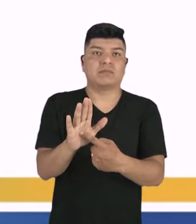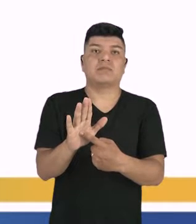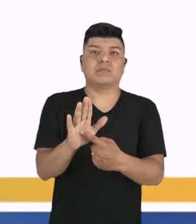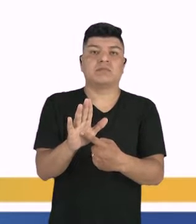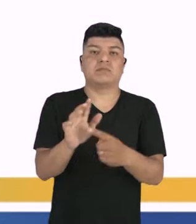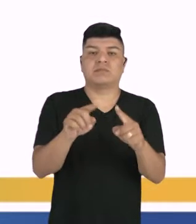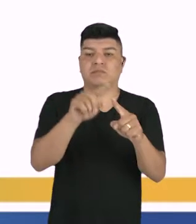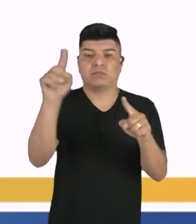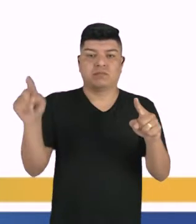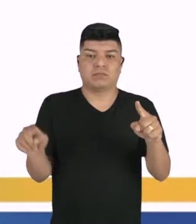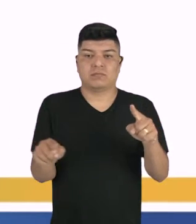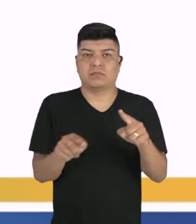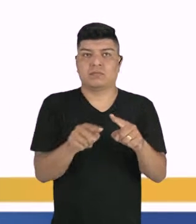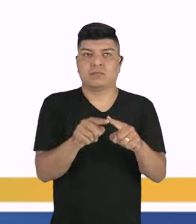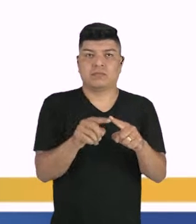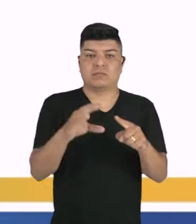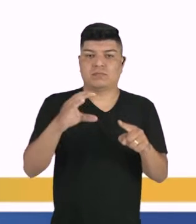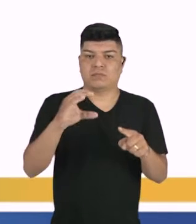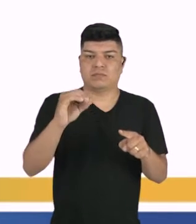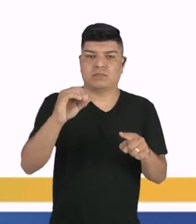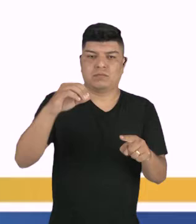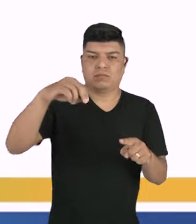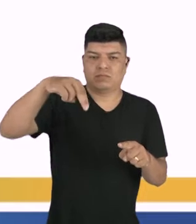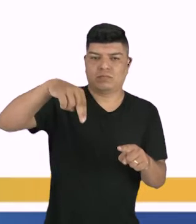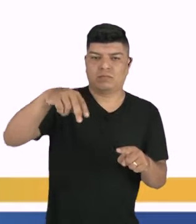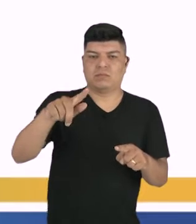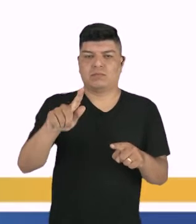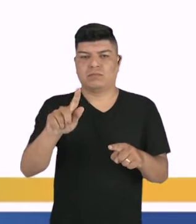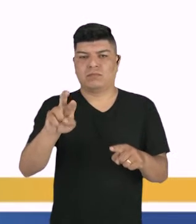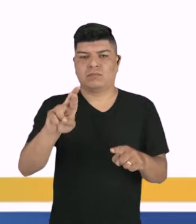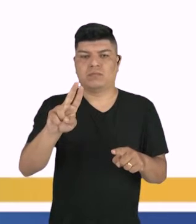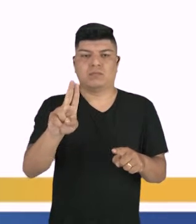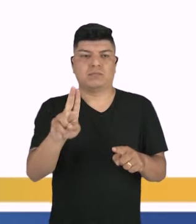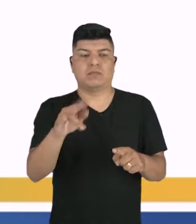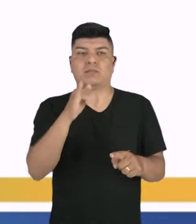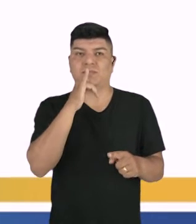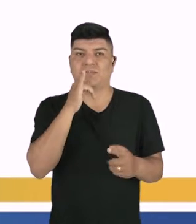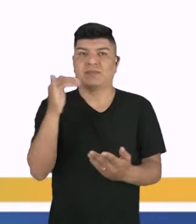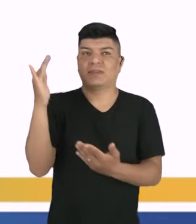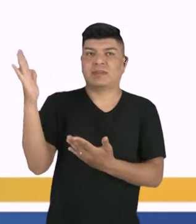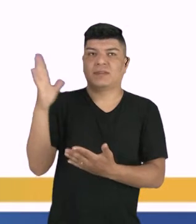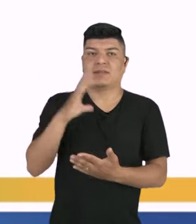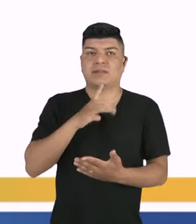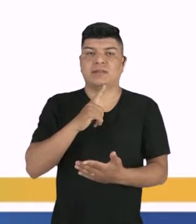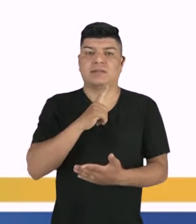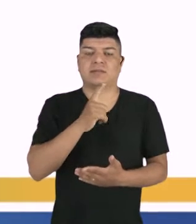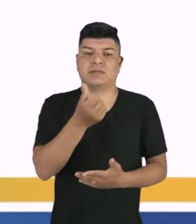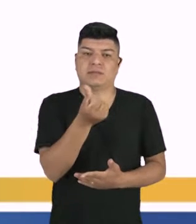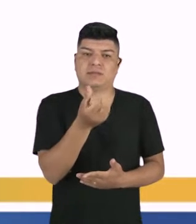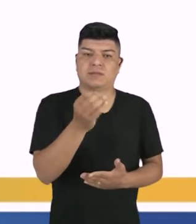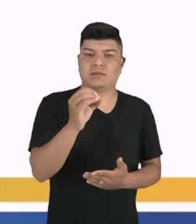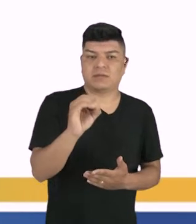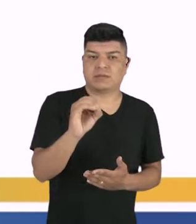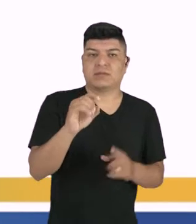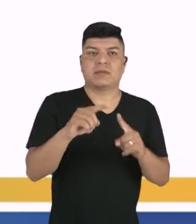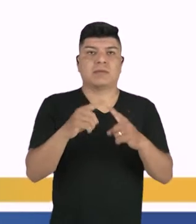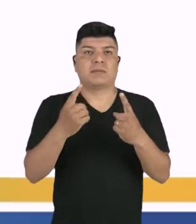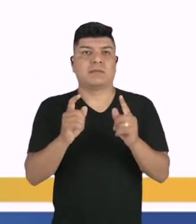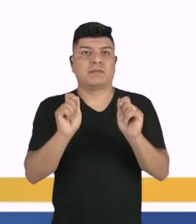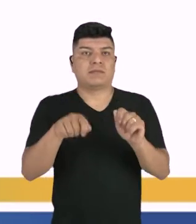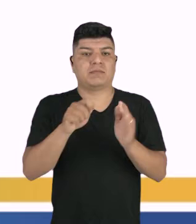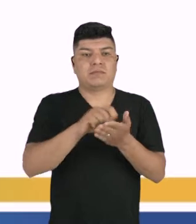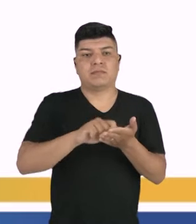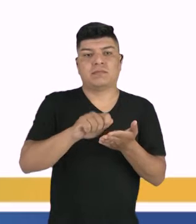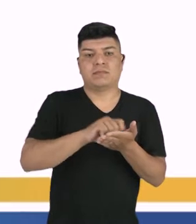expressões dos arcos côngruos no ciclo trigonométrico. Nesse exemplo aí nós temos 60, mas podemos escrever